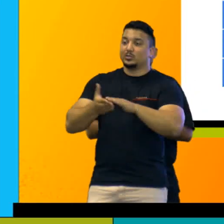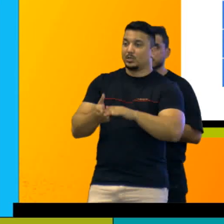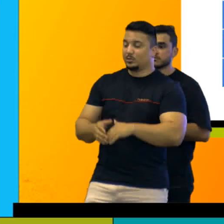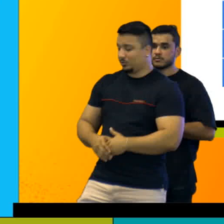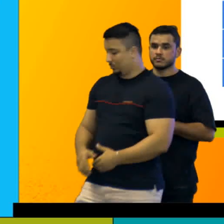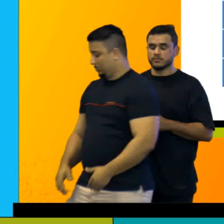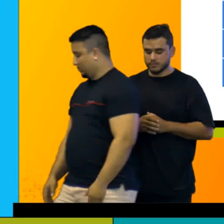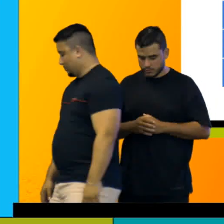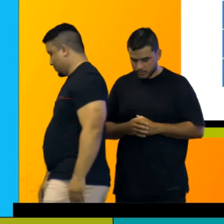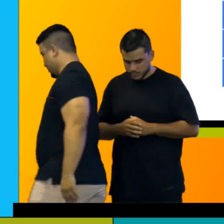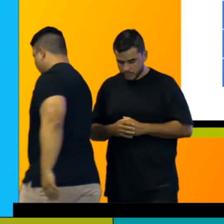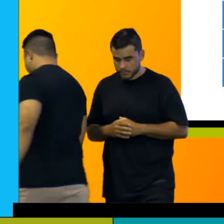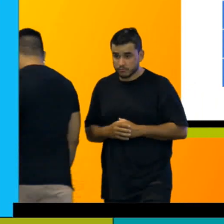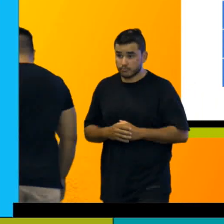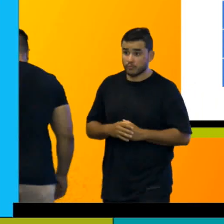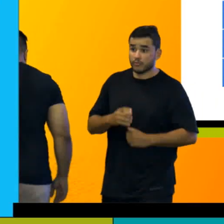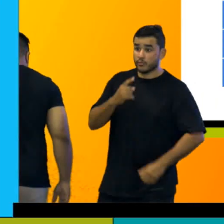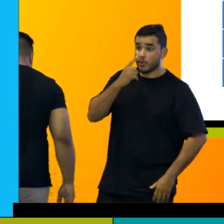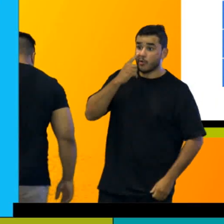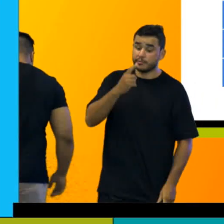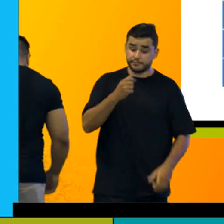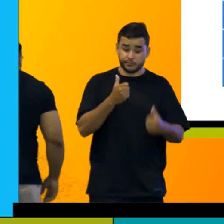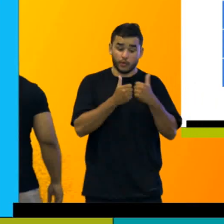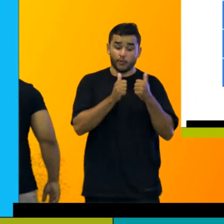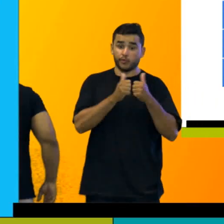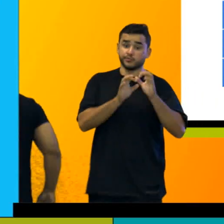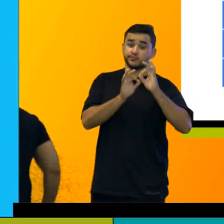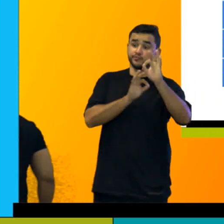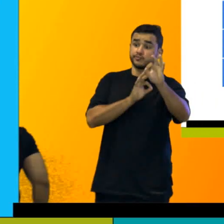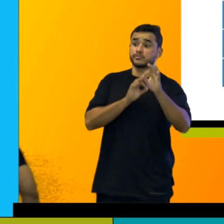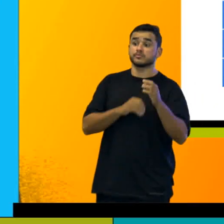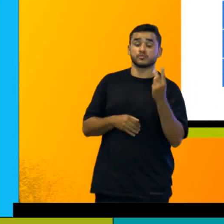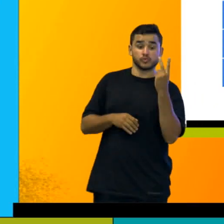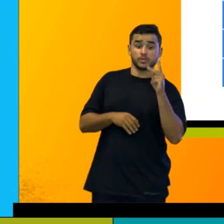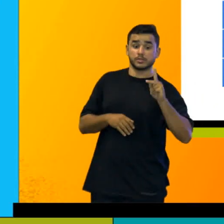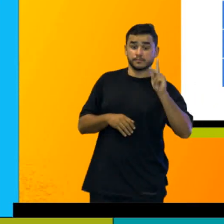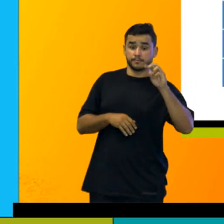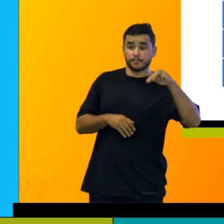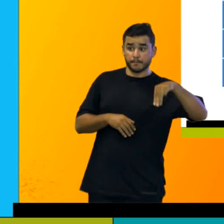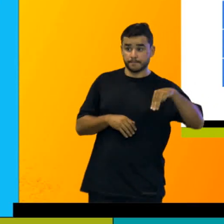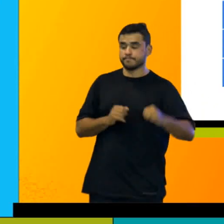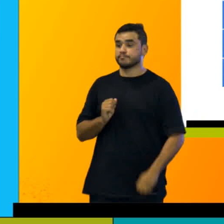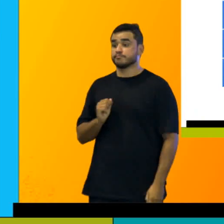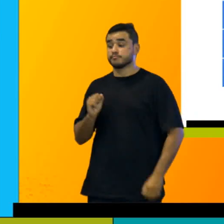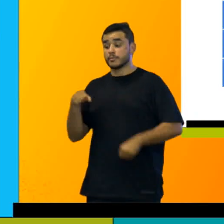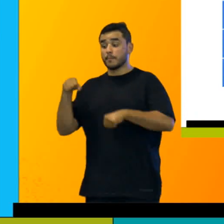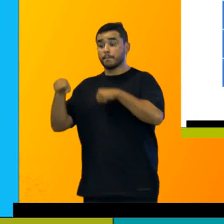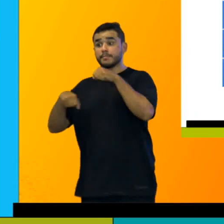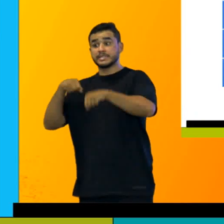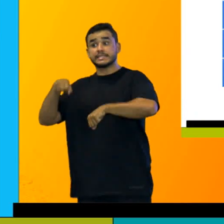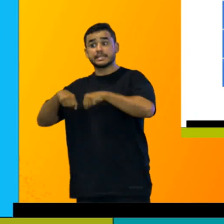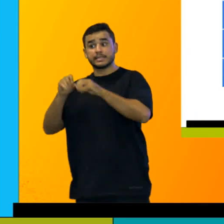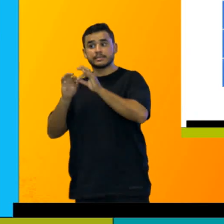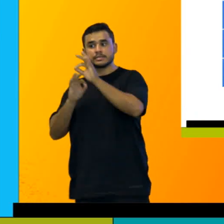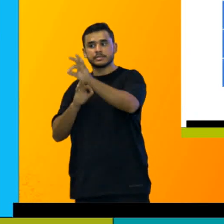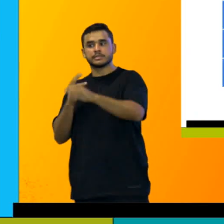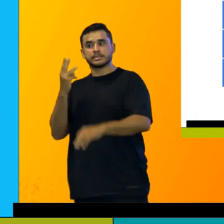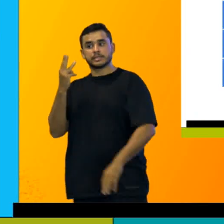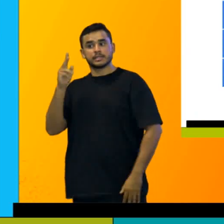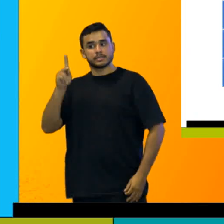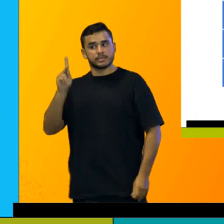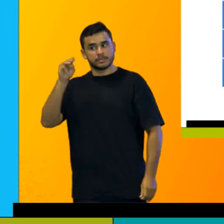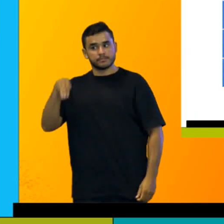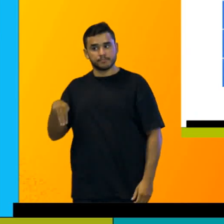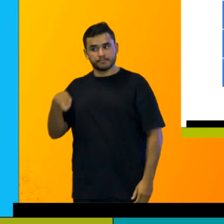ônibus, 2 quilômetros. Distância da bicicleta, 3 quilômetros. Na segunda quadra ele me deu a velocidade.